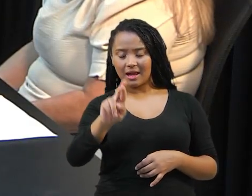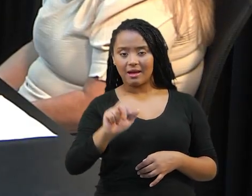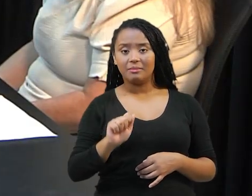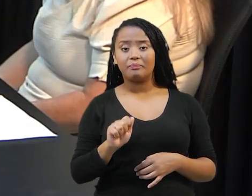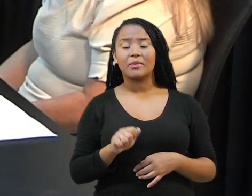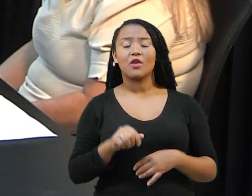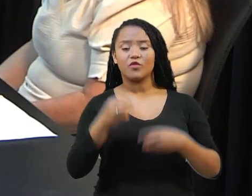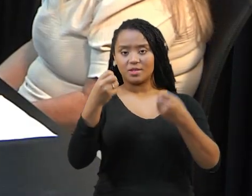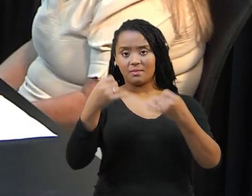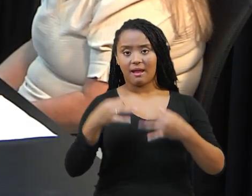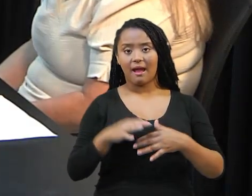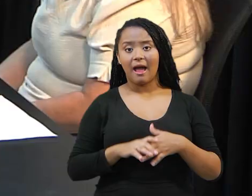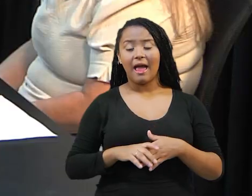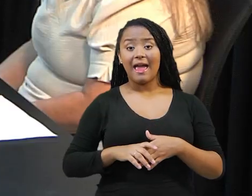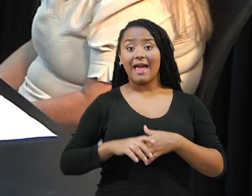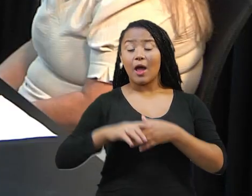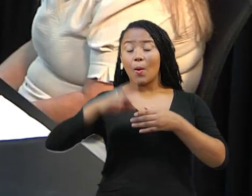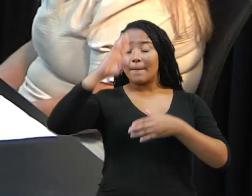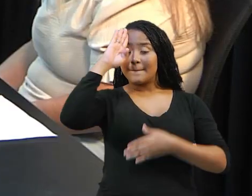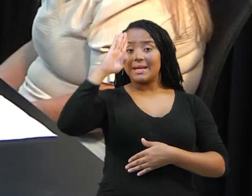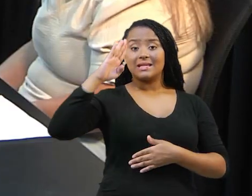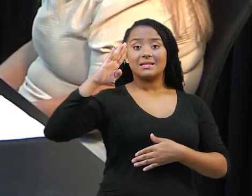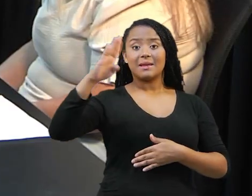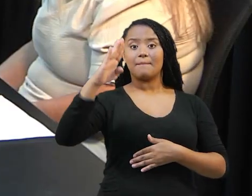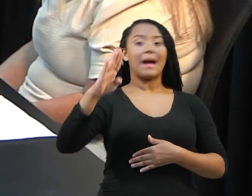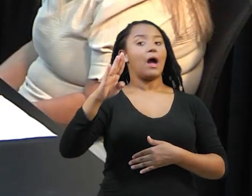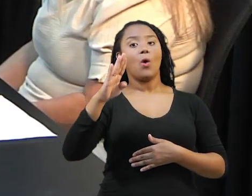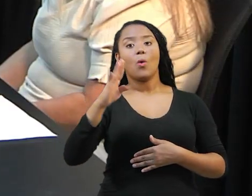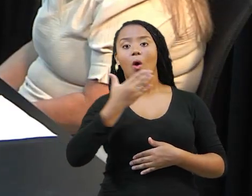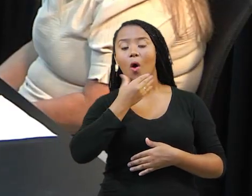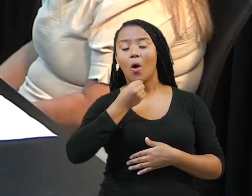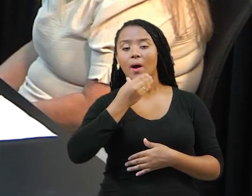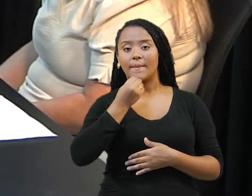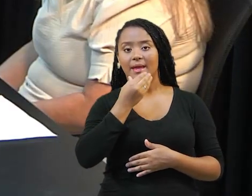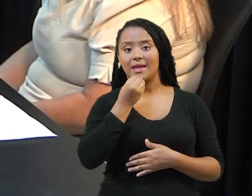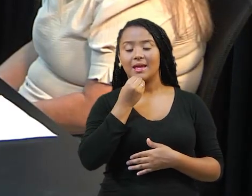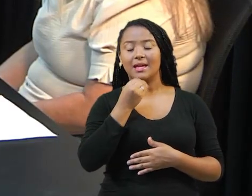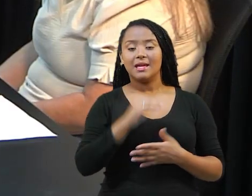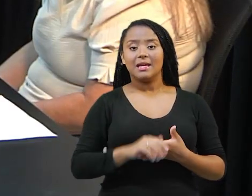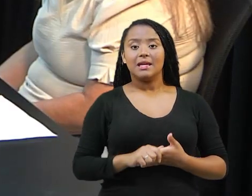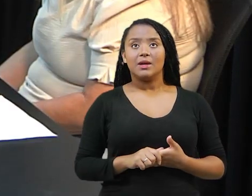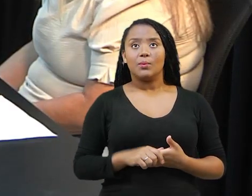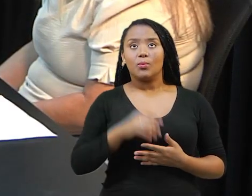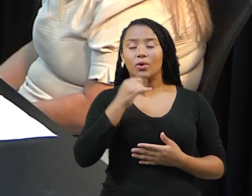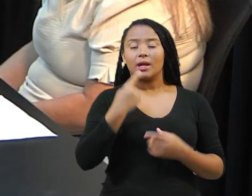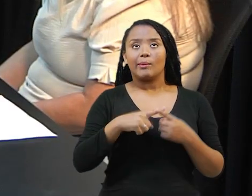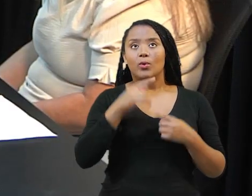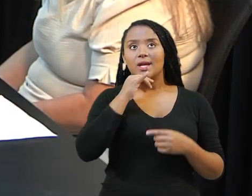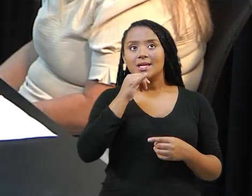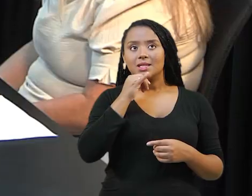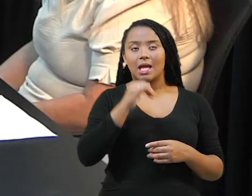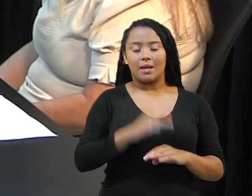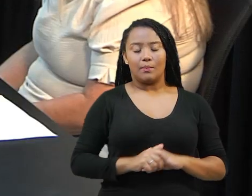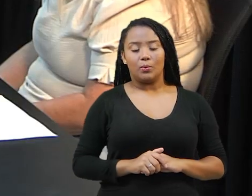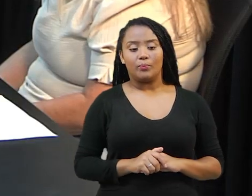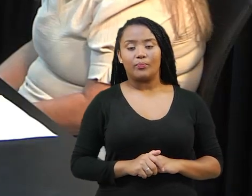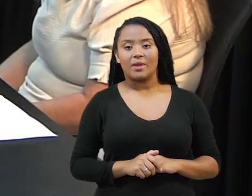início da nossa aldeia, né? Quando ainda era